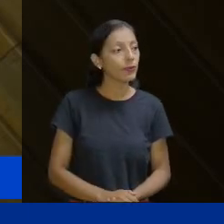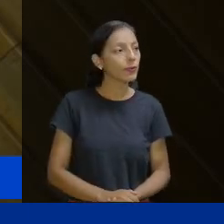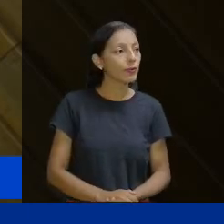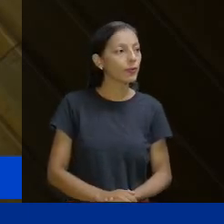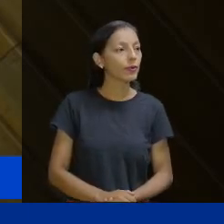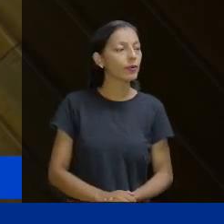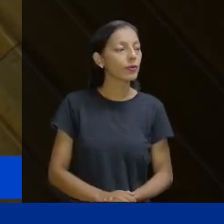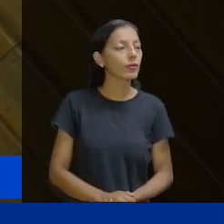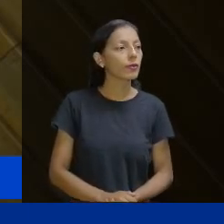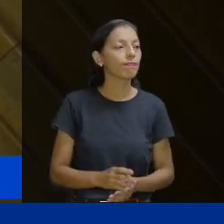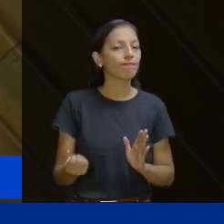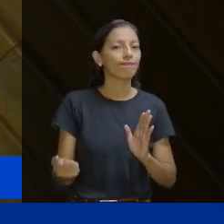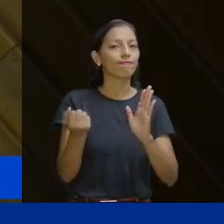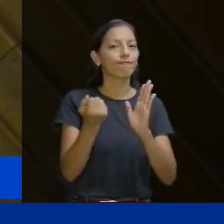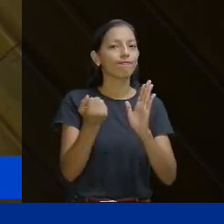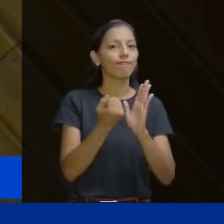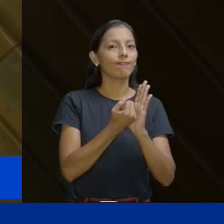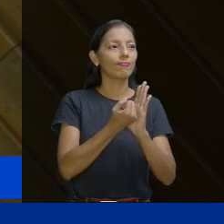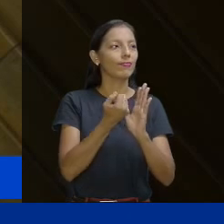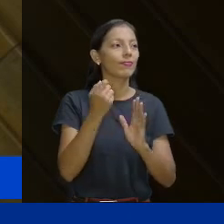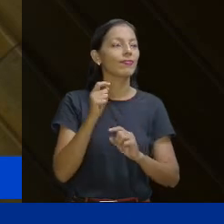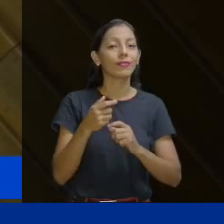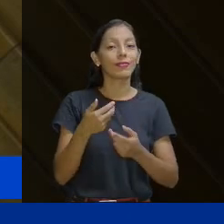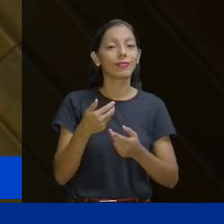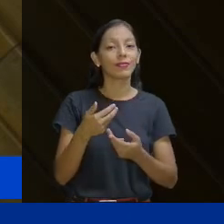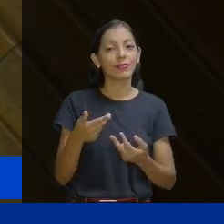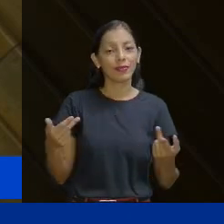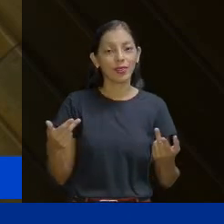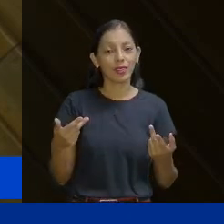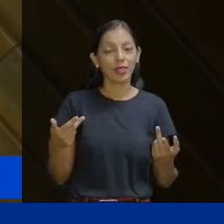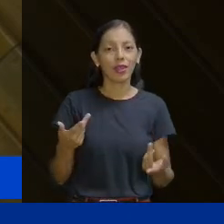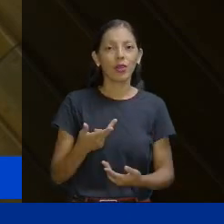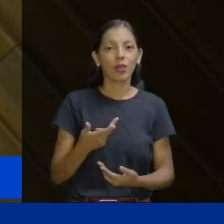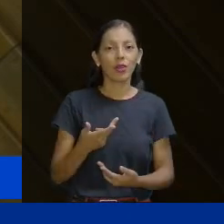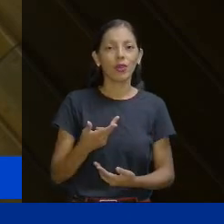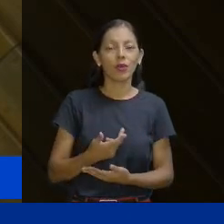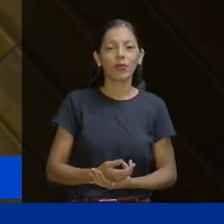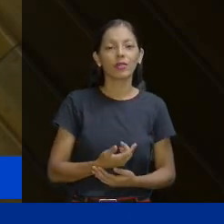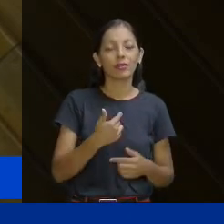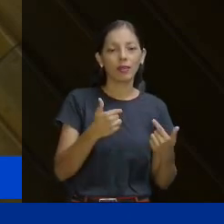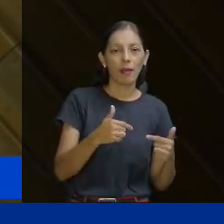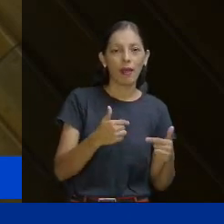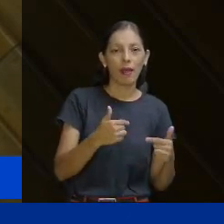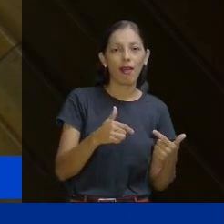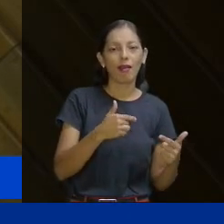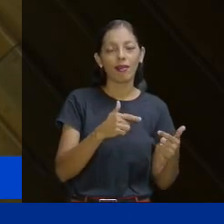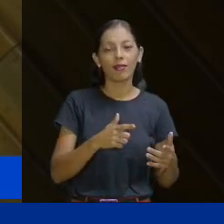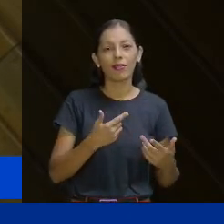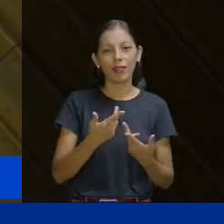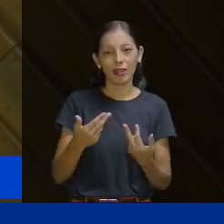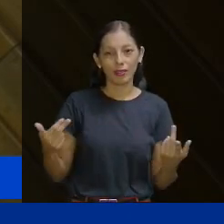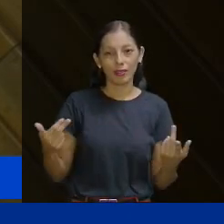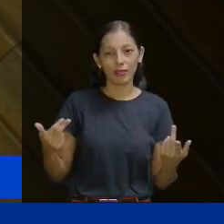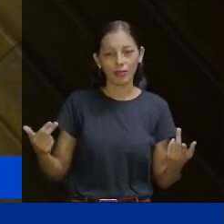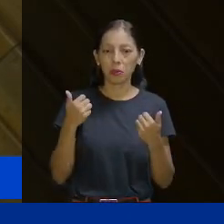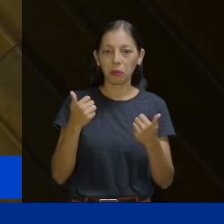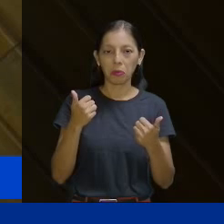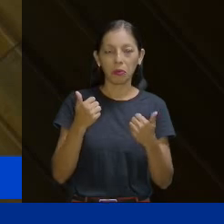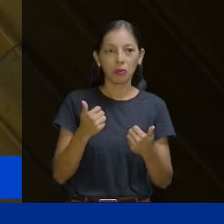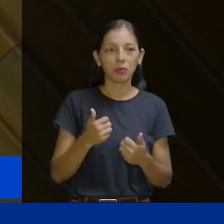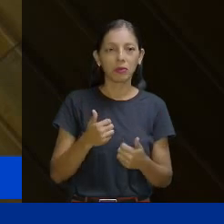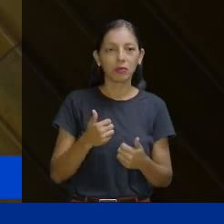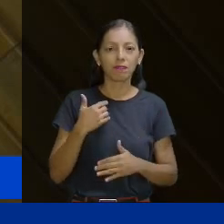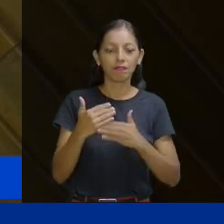que marca coisas boas que a gente fez. E eu acho que é importante que,